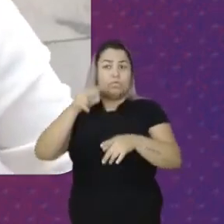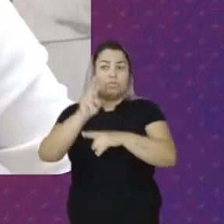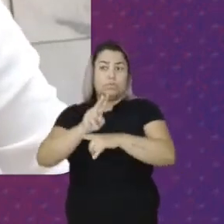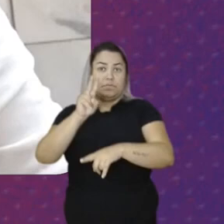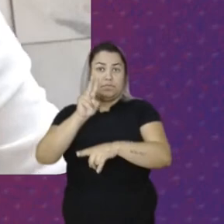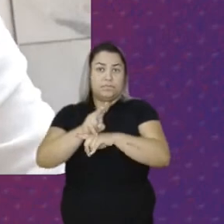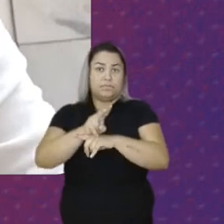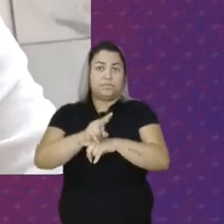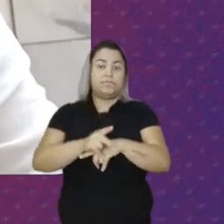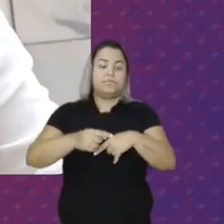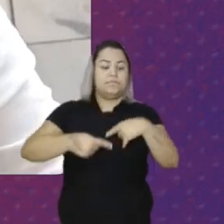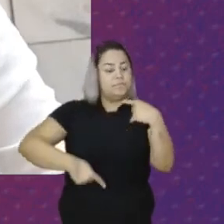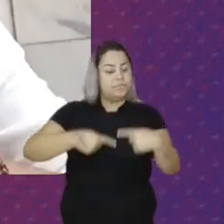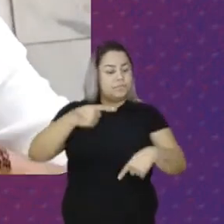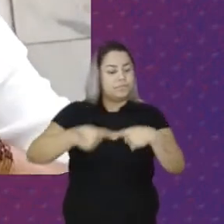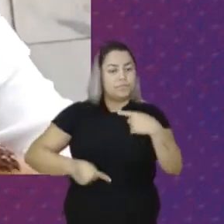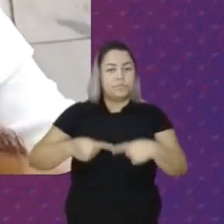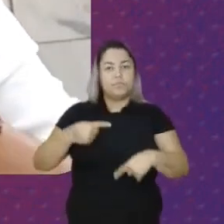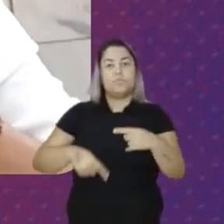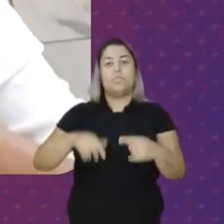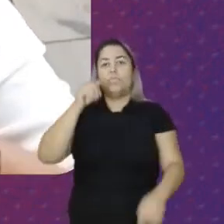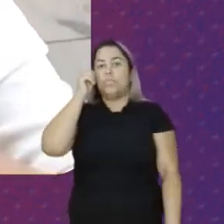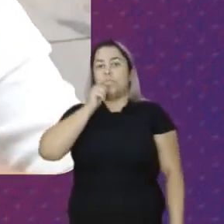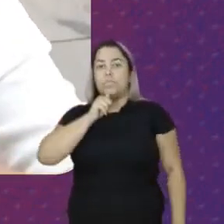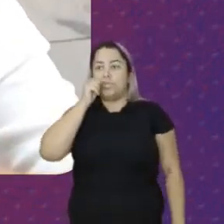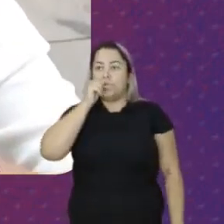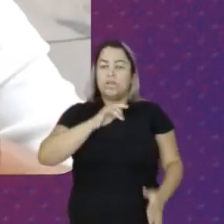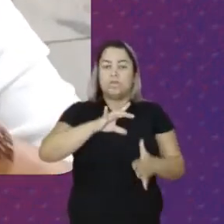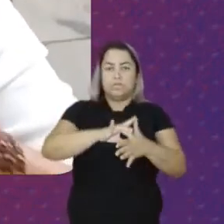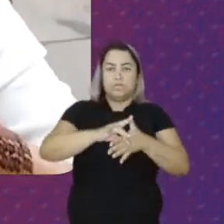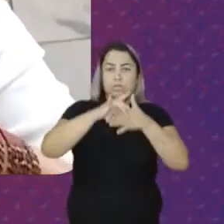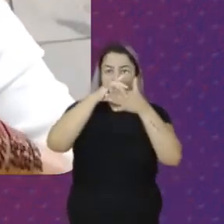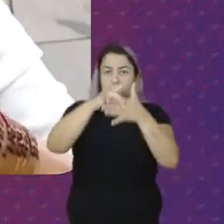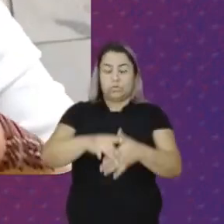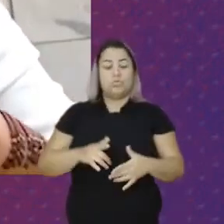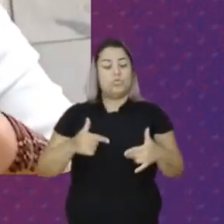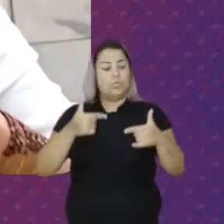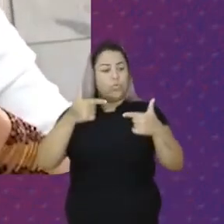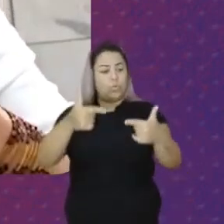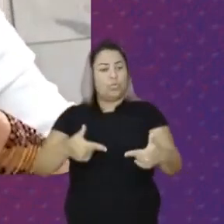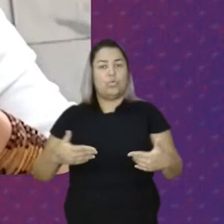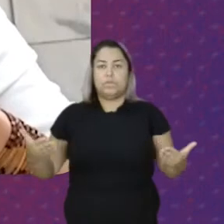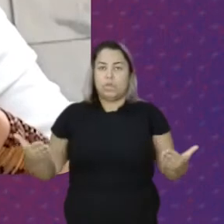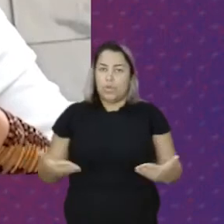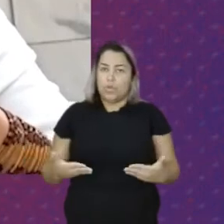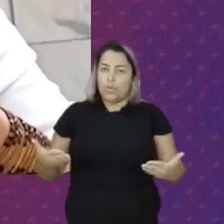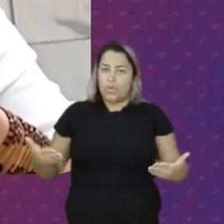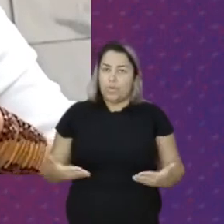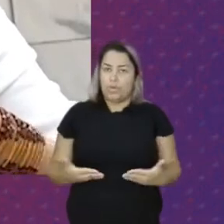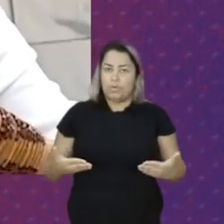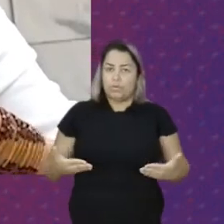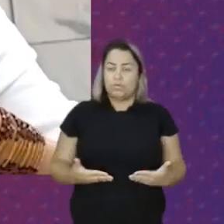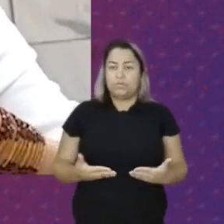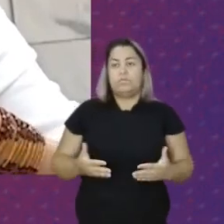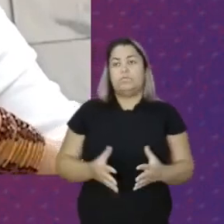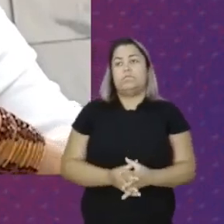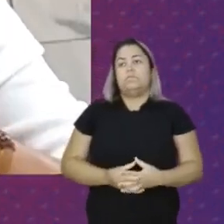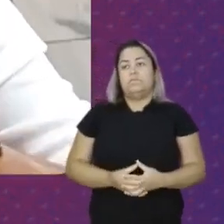violência política de gênero. Mulheres lideranças de lutas hoje